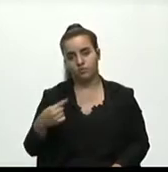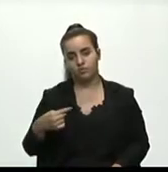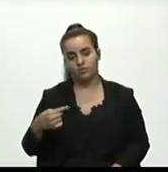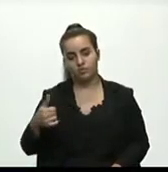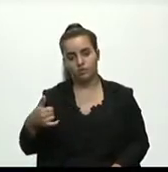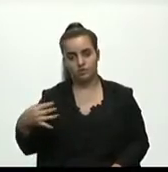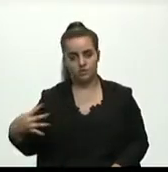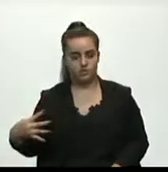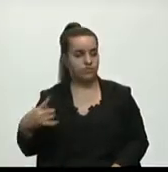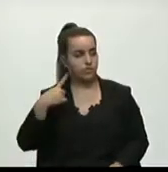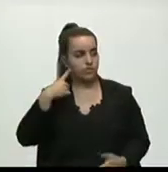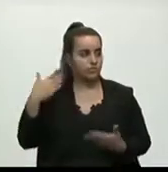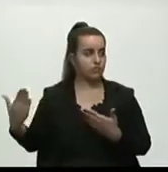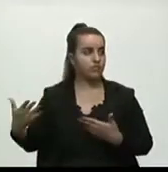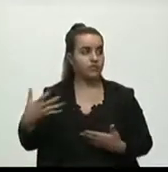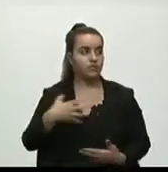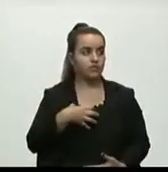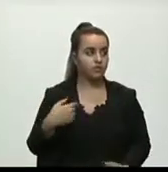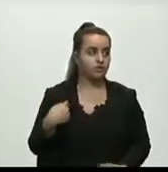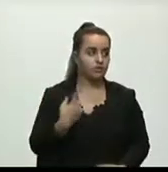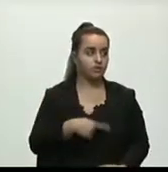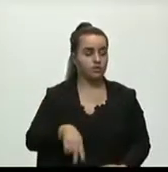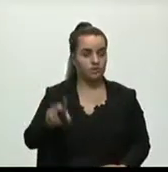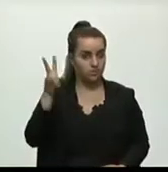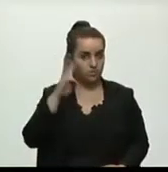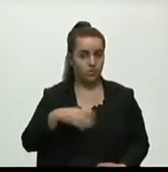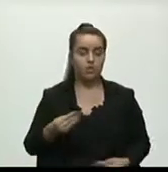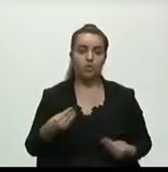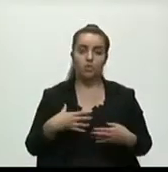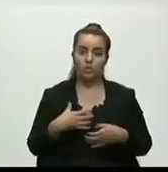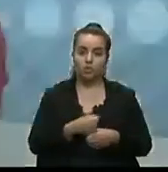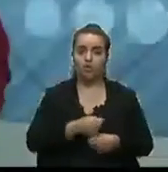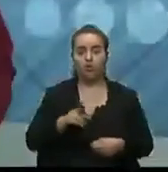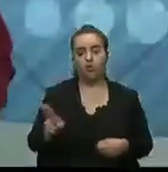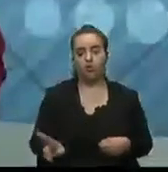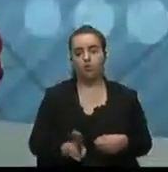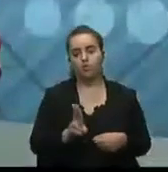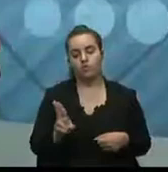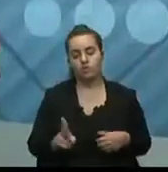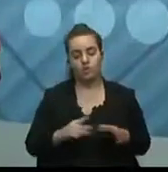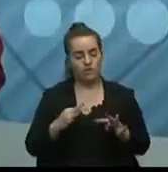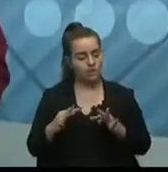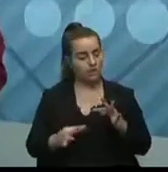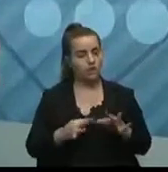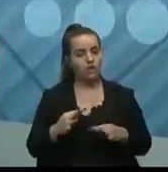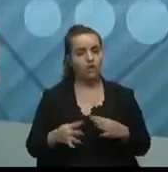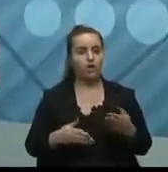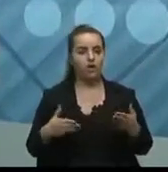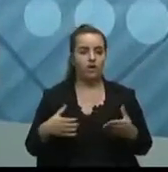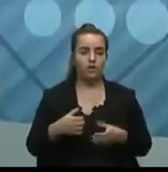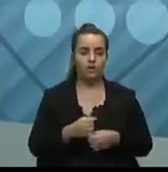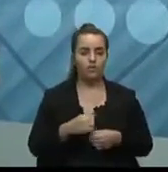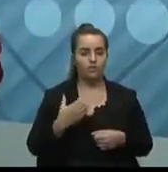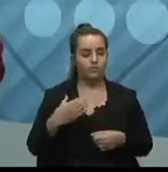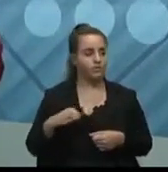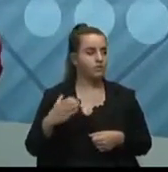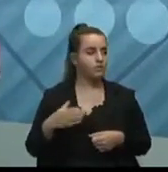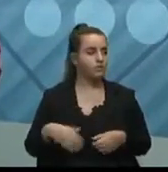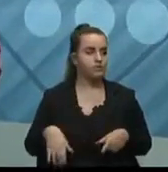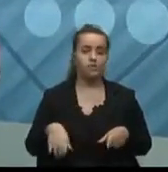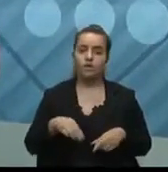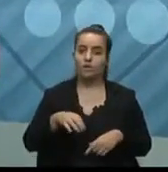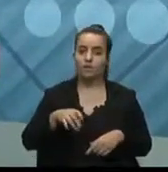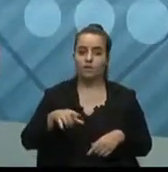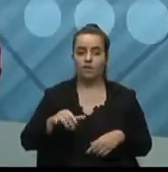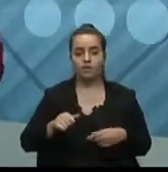111,14. Então, desse modo, nós relembramos como calcular, utilizando uma ferramenta tecnológica, no caso a calculadora científica, a